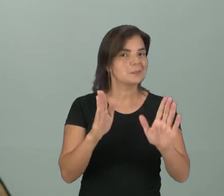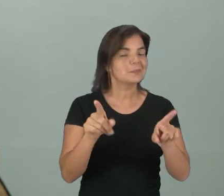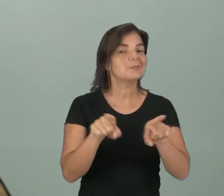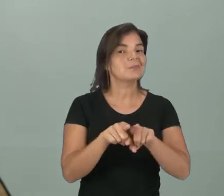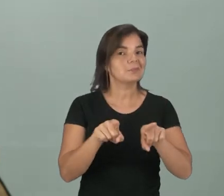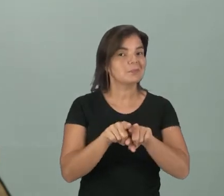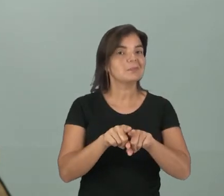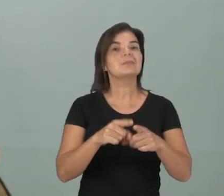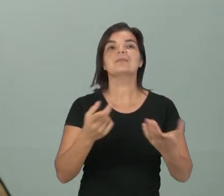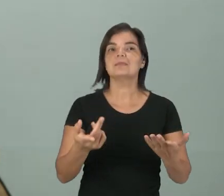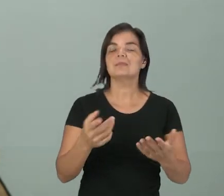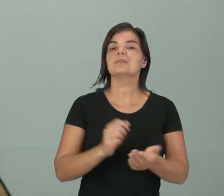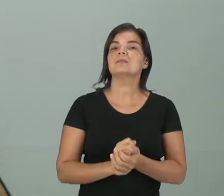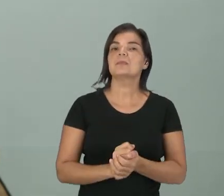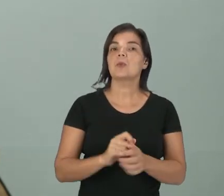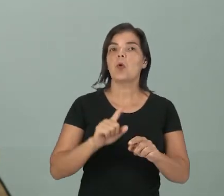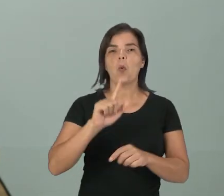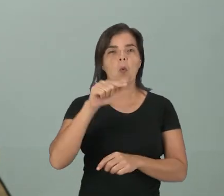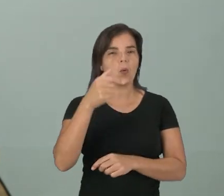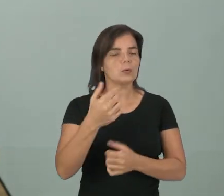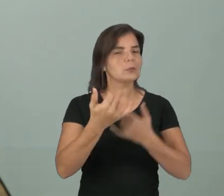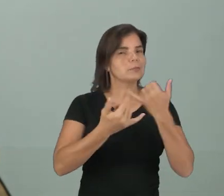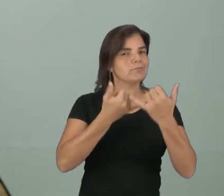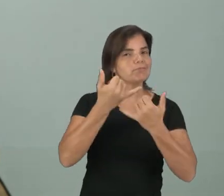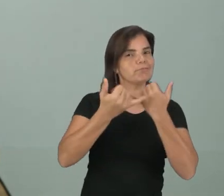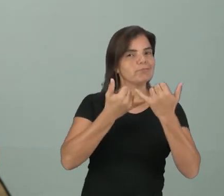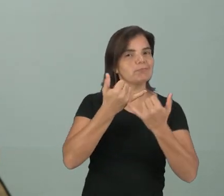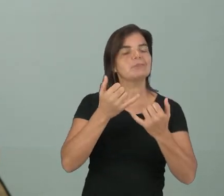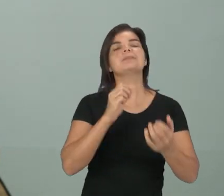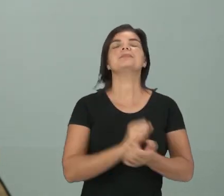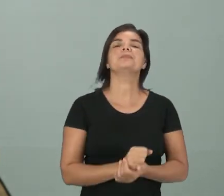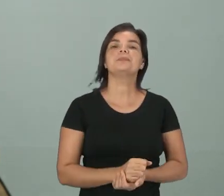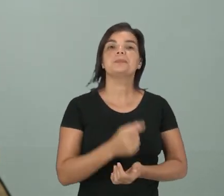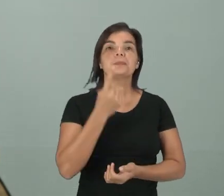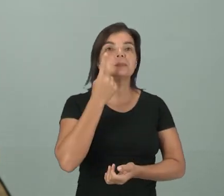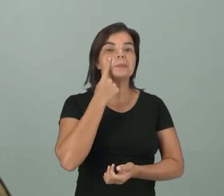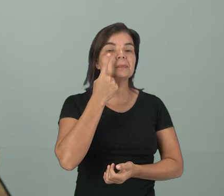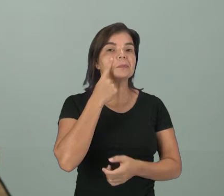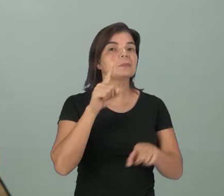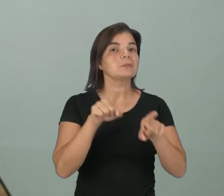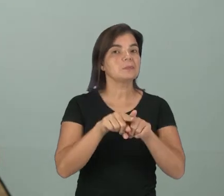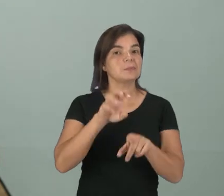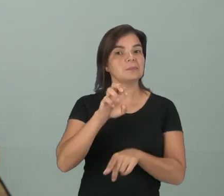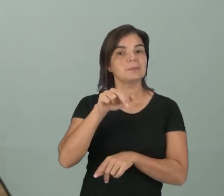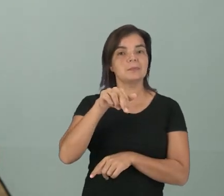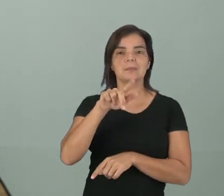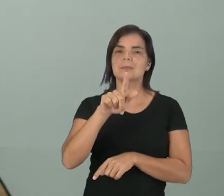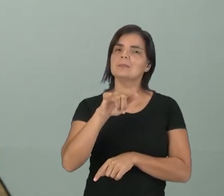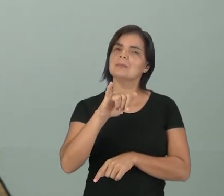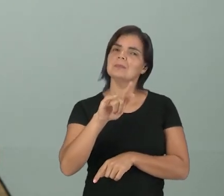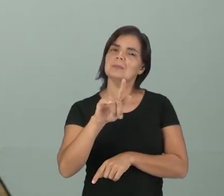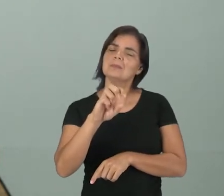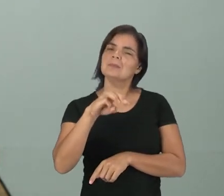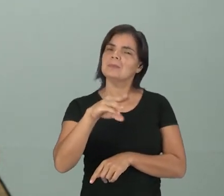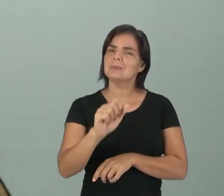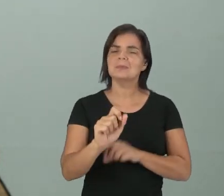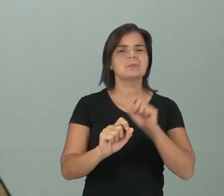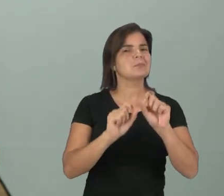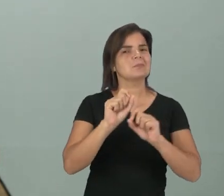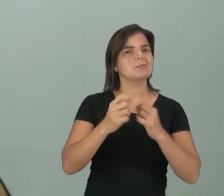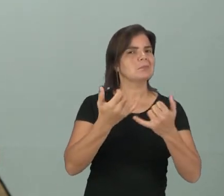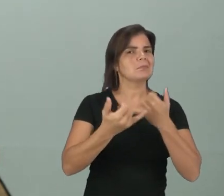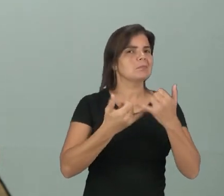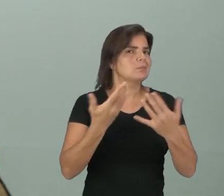Eu trouxe aqui para vocês um enigma. Vamos brincar juntos? Vamos brincar de enigmas? Mas, professora, como assim